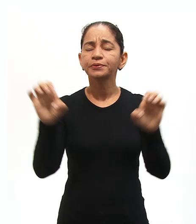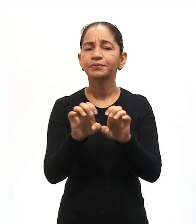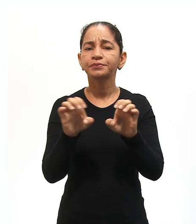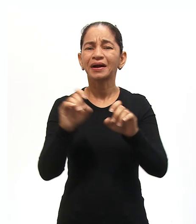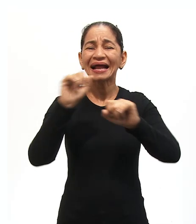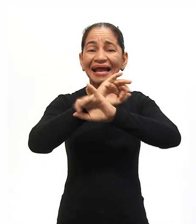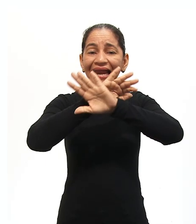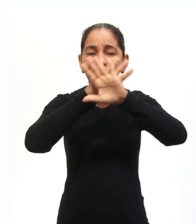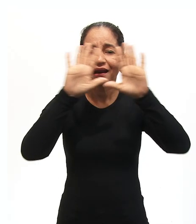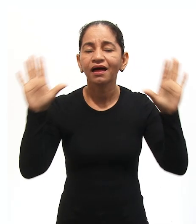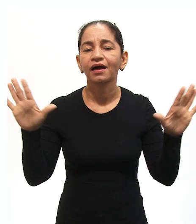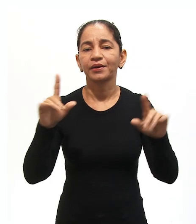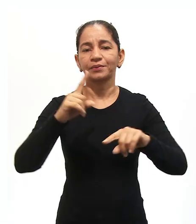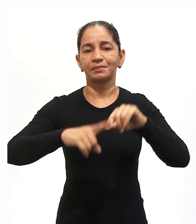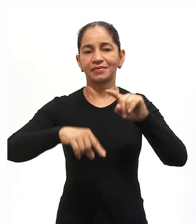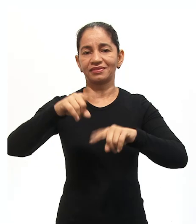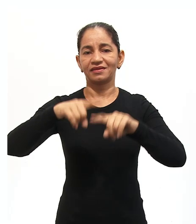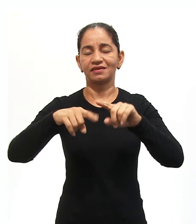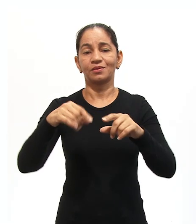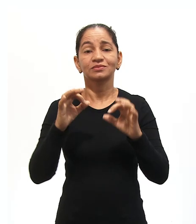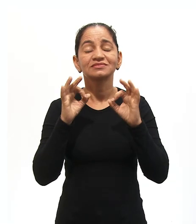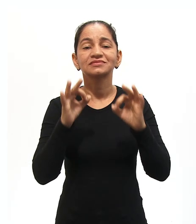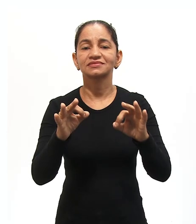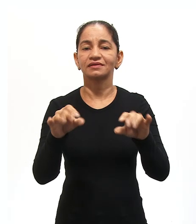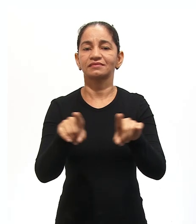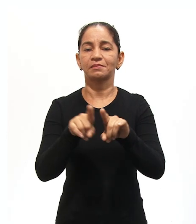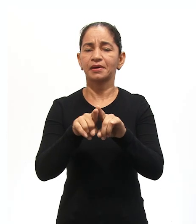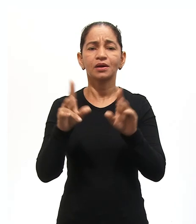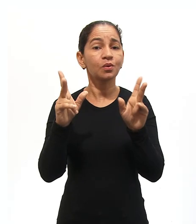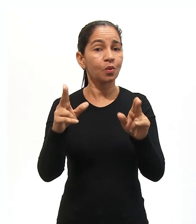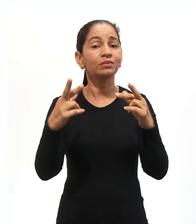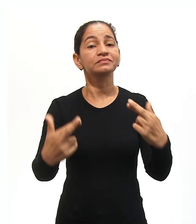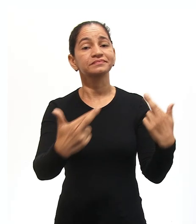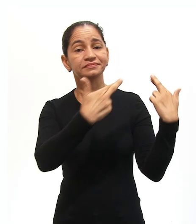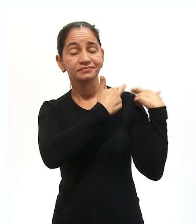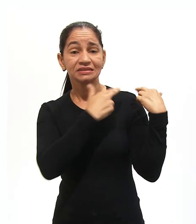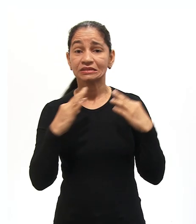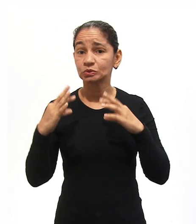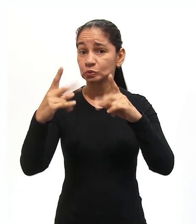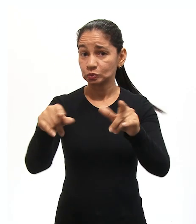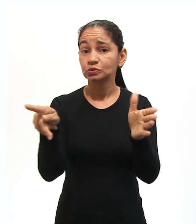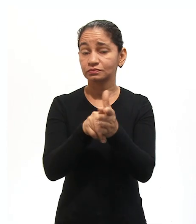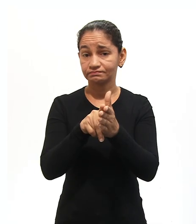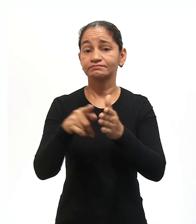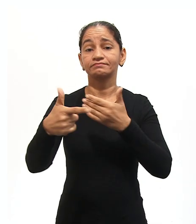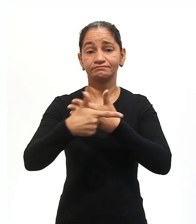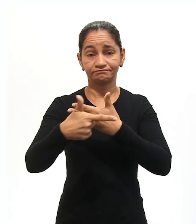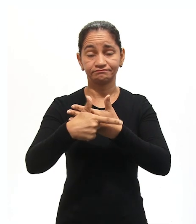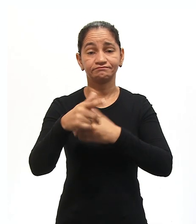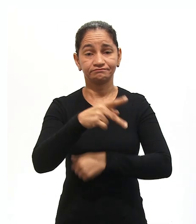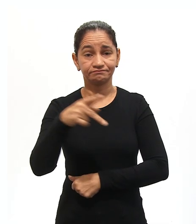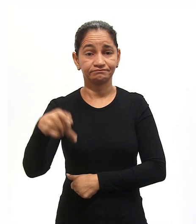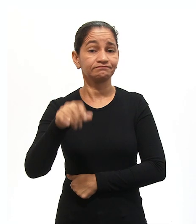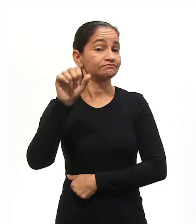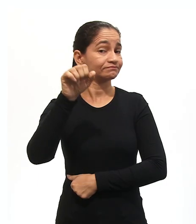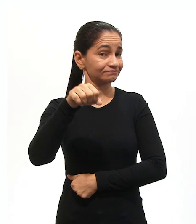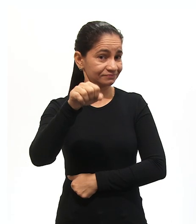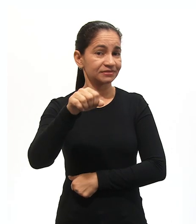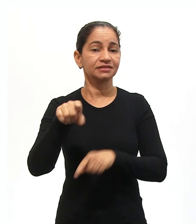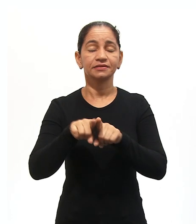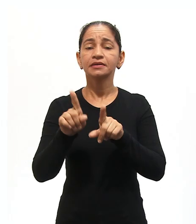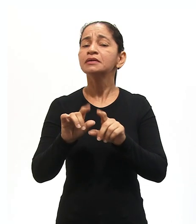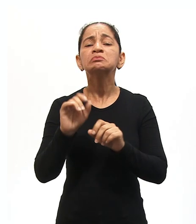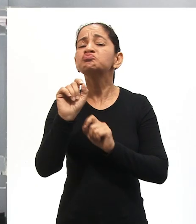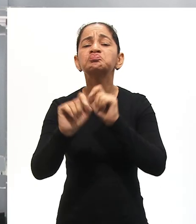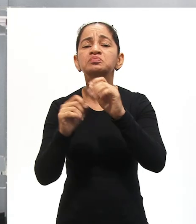claros, orientadores e consistentes. Essa é a responsabilidade docente. E a instituição?